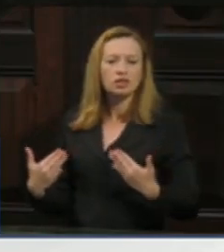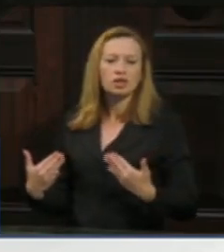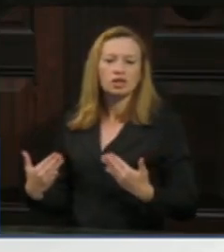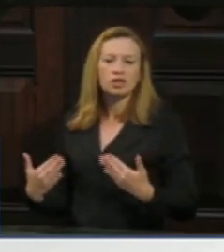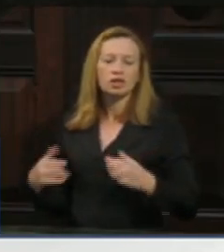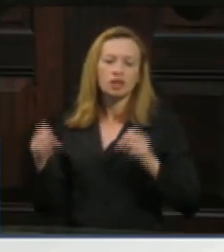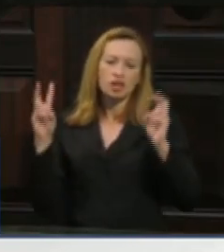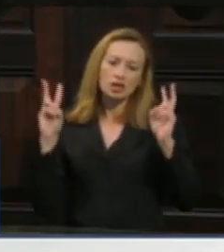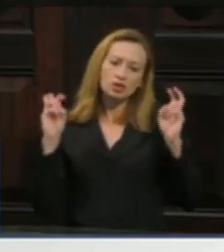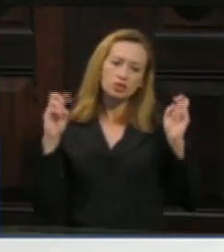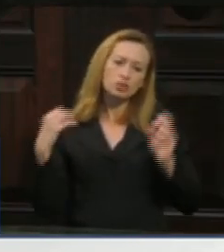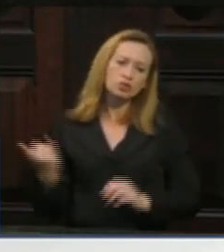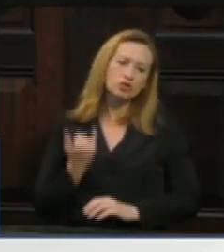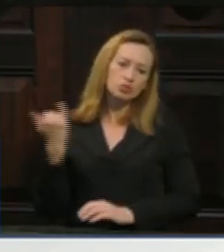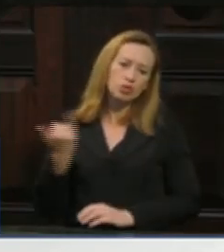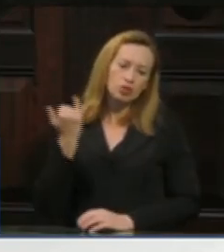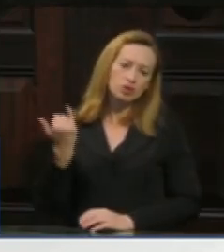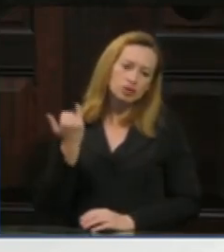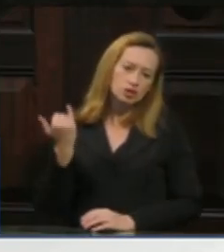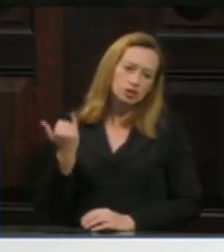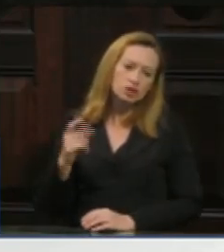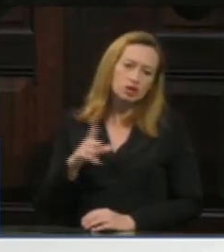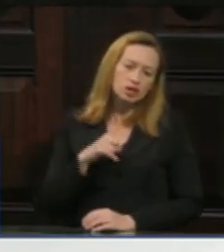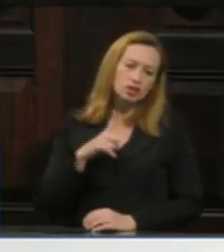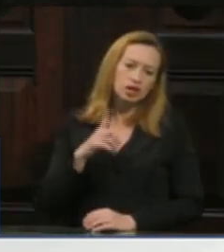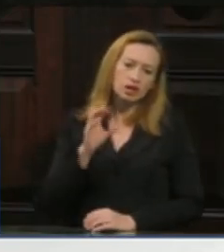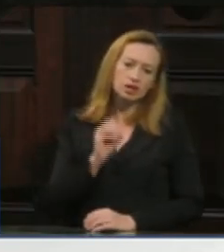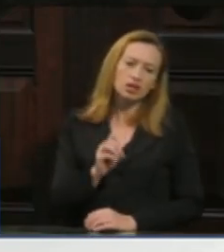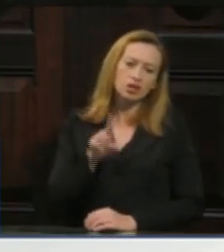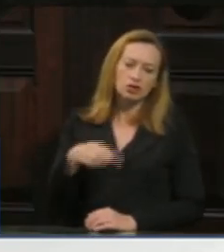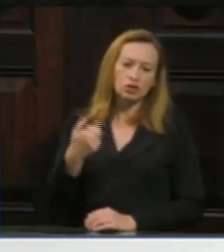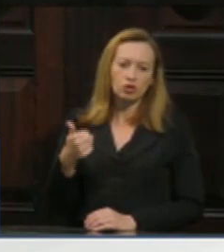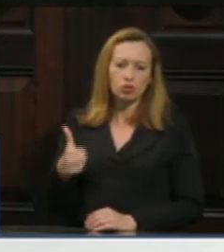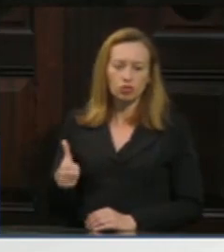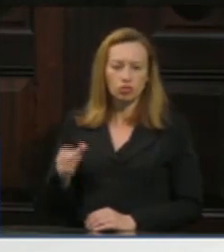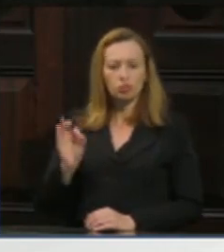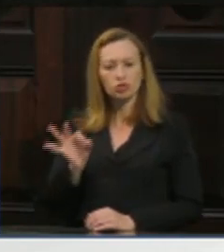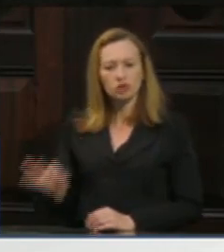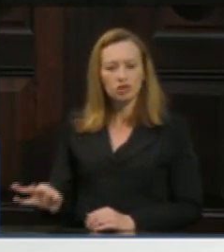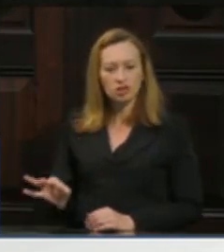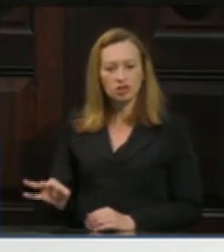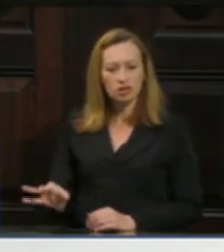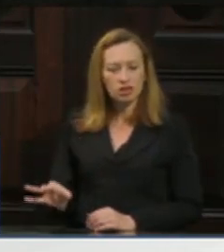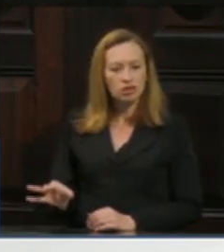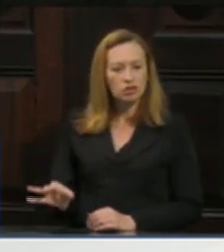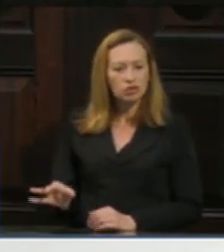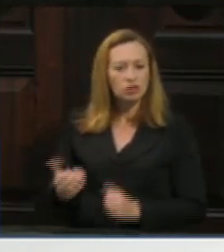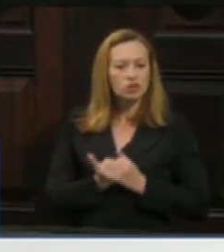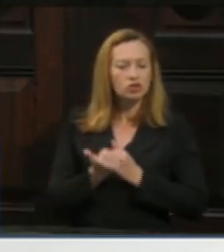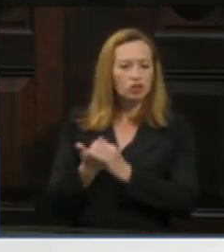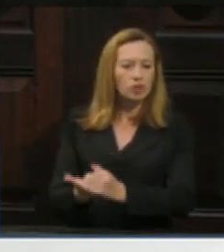de mudança do regimento interno do deputado André Ciliano,